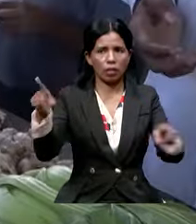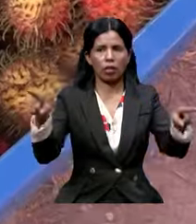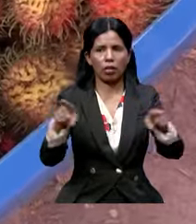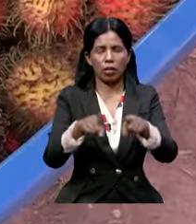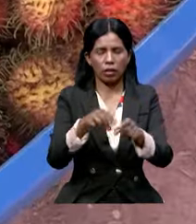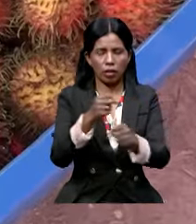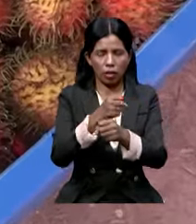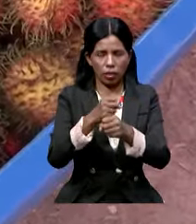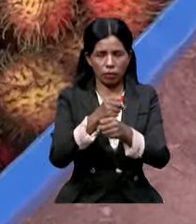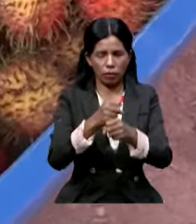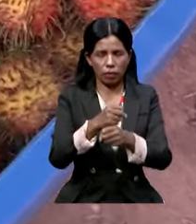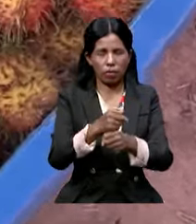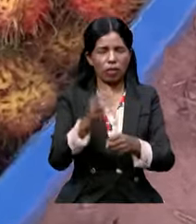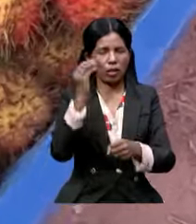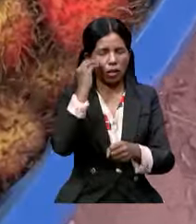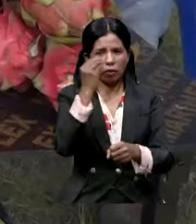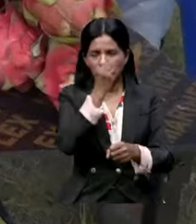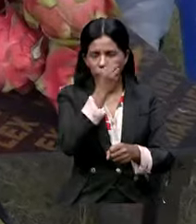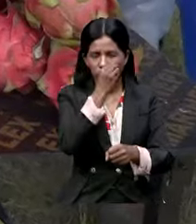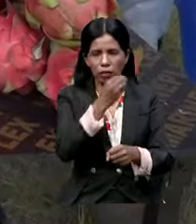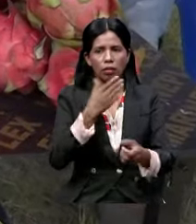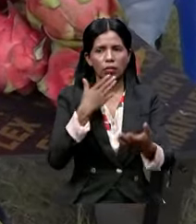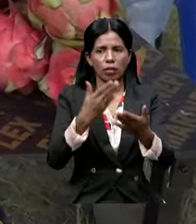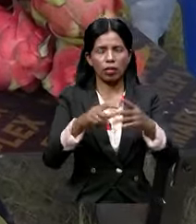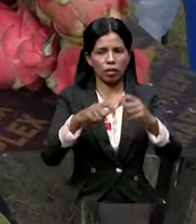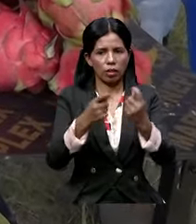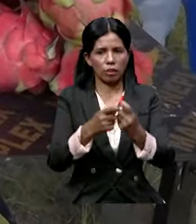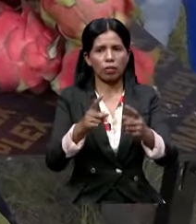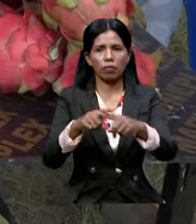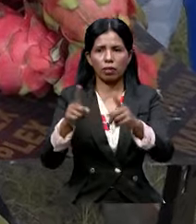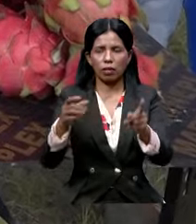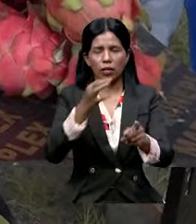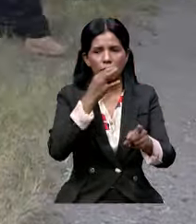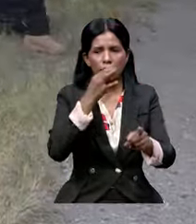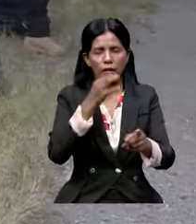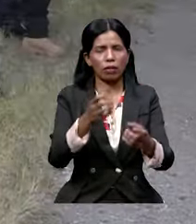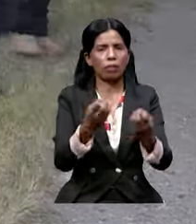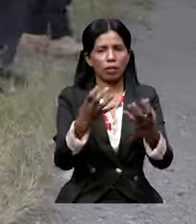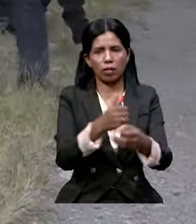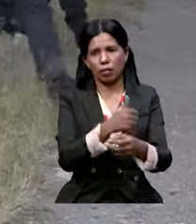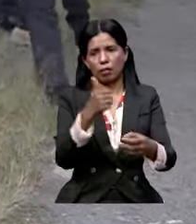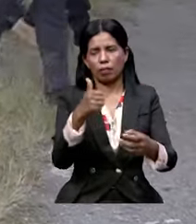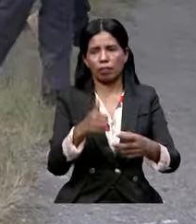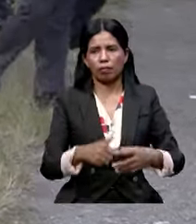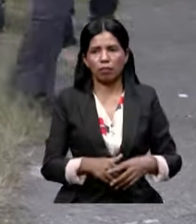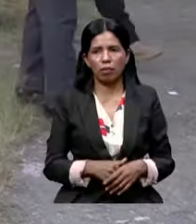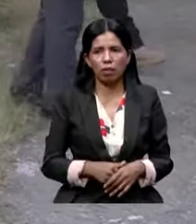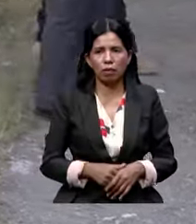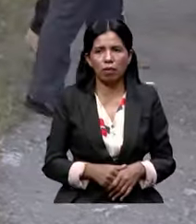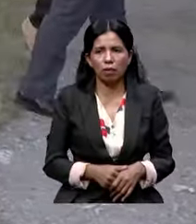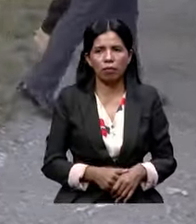café, rambutan, buanaga, aifuan fresco, o tipo oin, hahan lokal no seluktan. Luciano Amaral, Tomás Suárez, GMN.